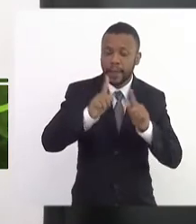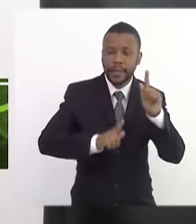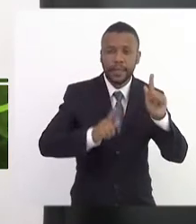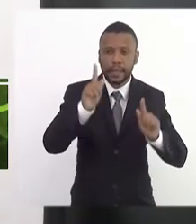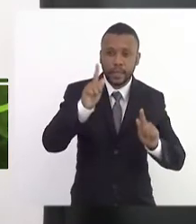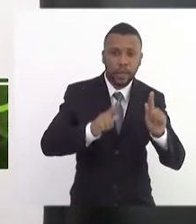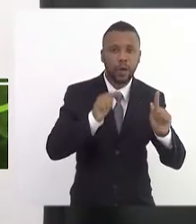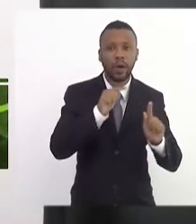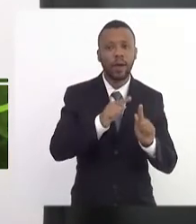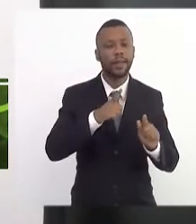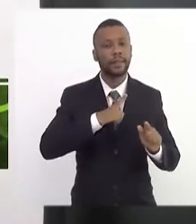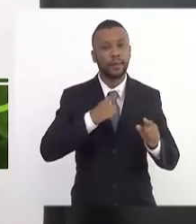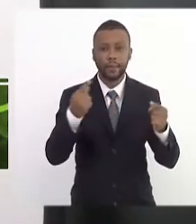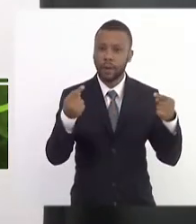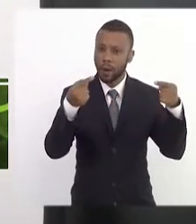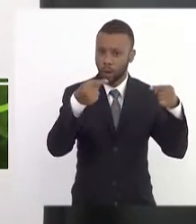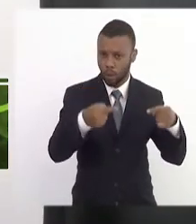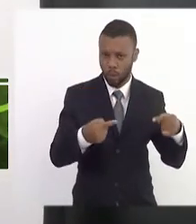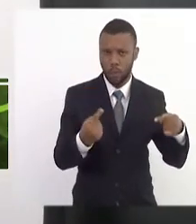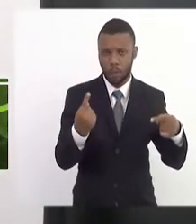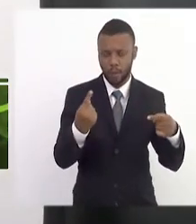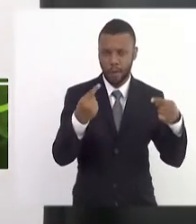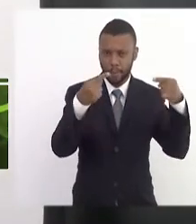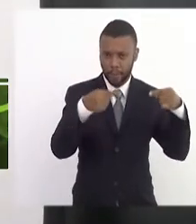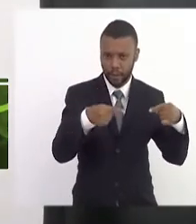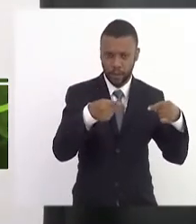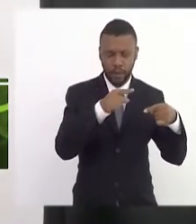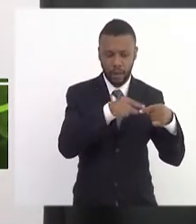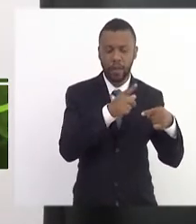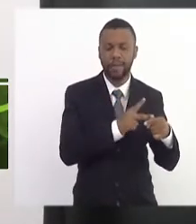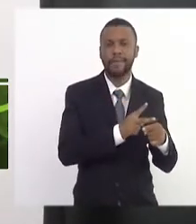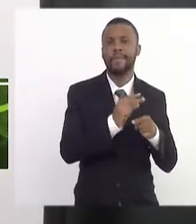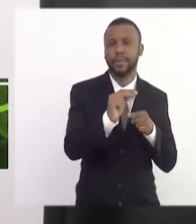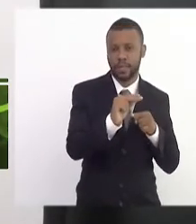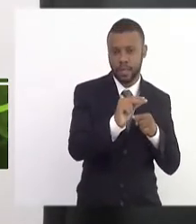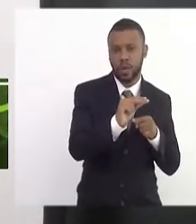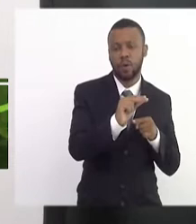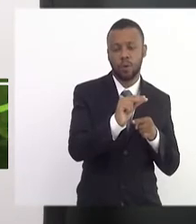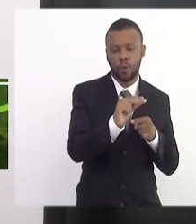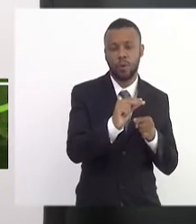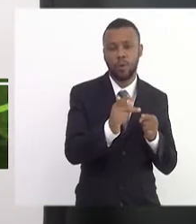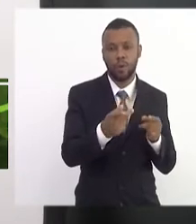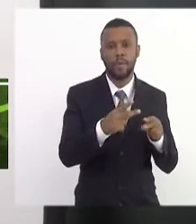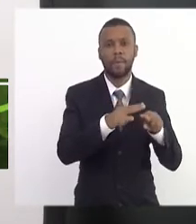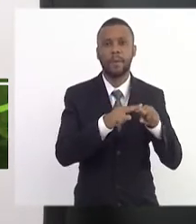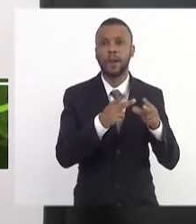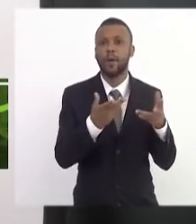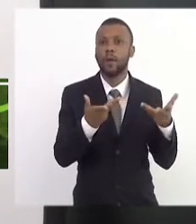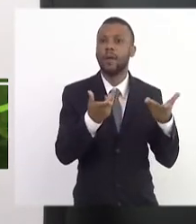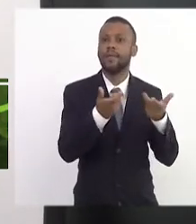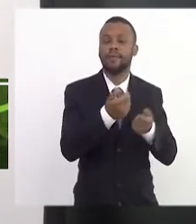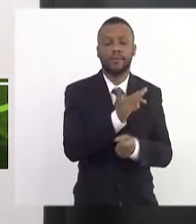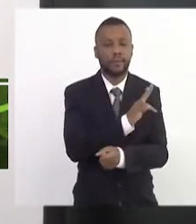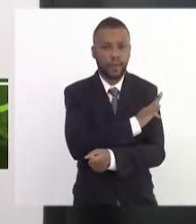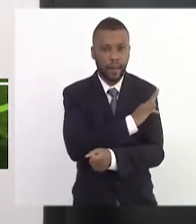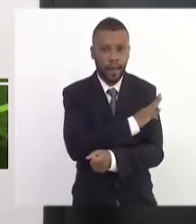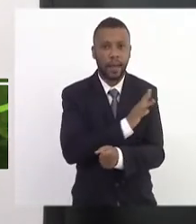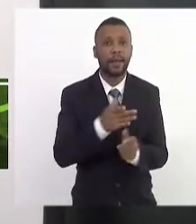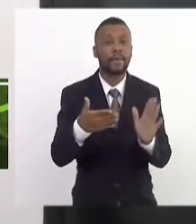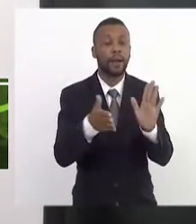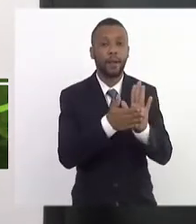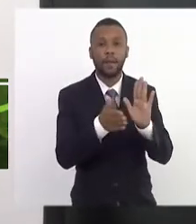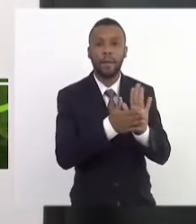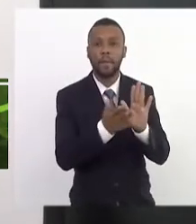Na primeira licitação ela teve uma concorrência, ela se sagrou vitoriosa pela qualificação técnica e pela proposta que ela